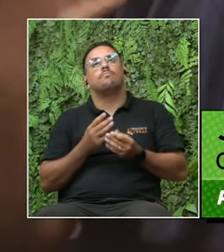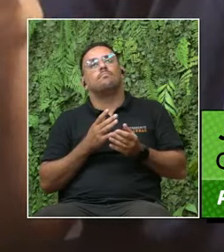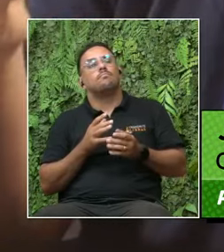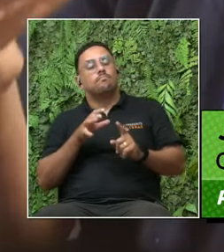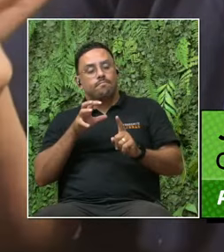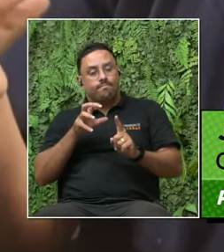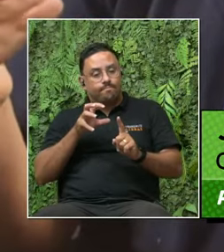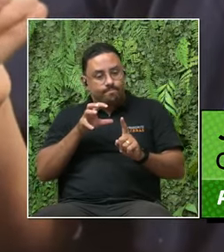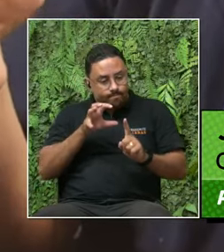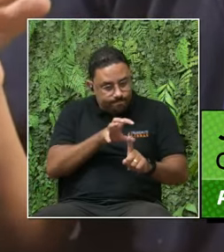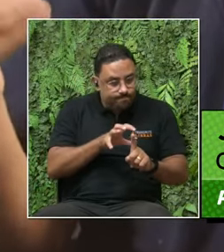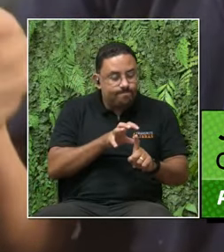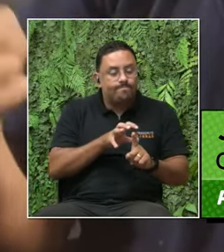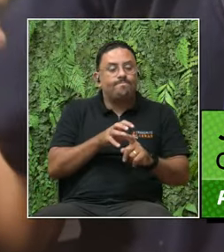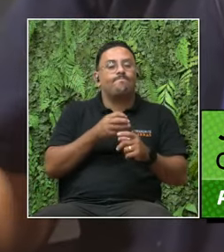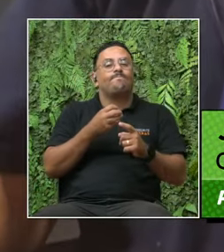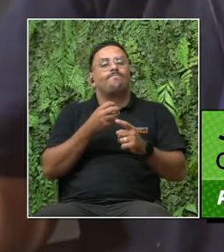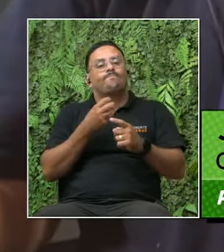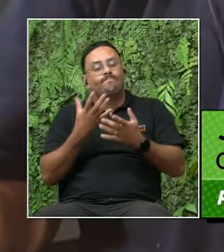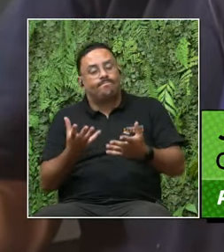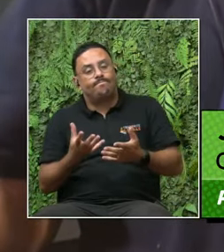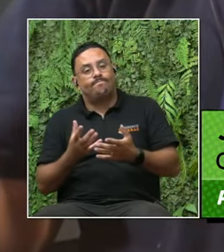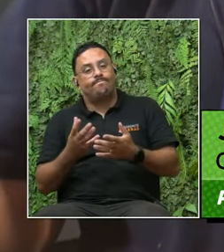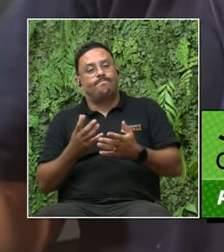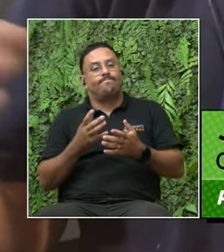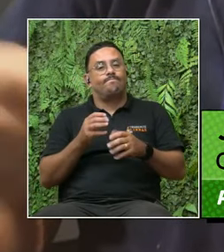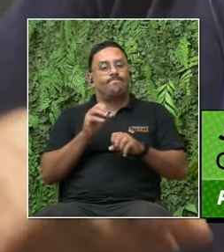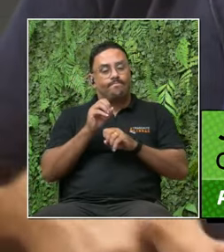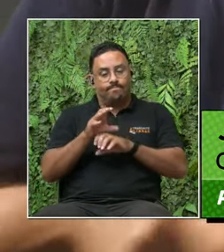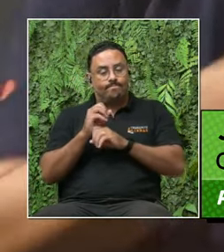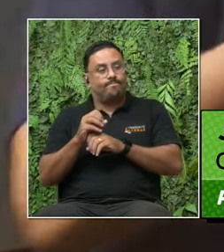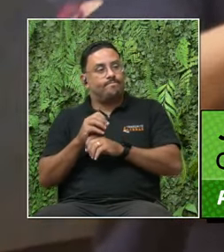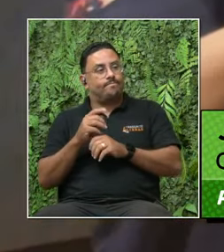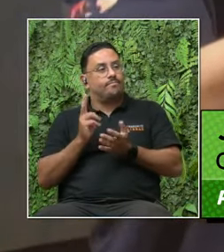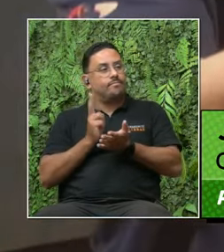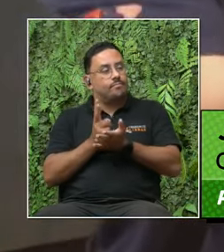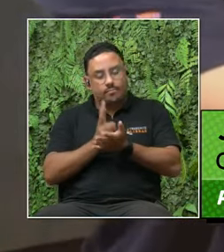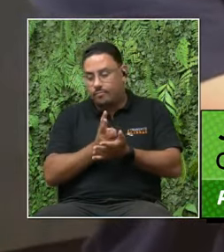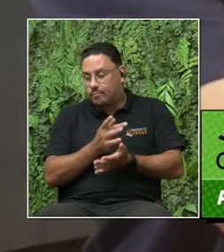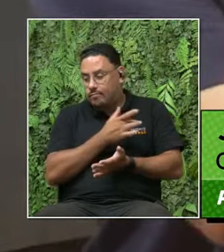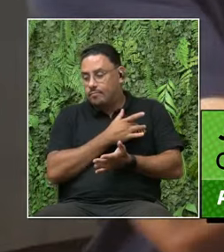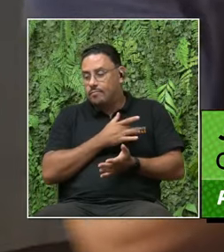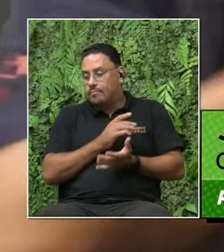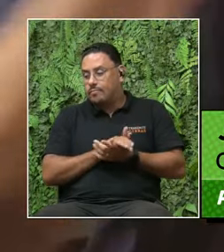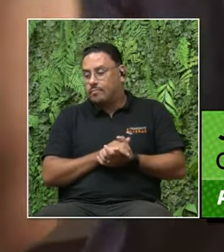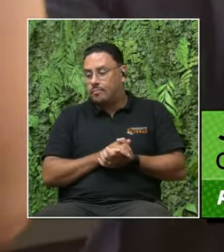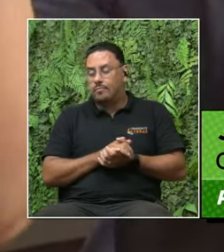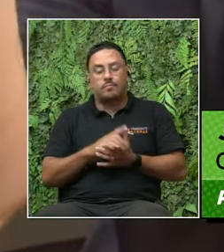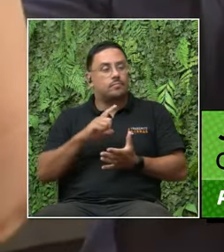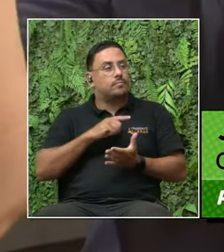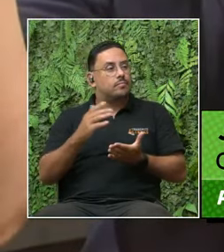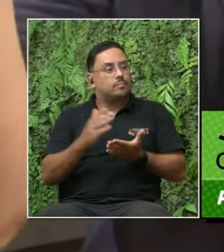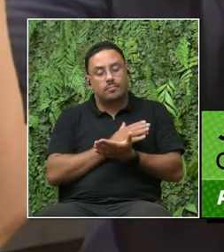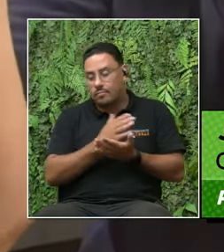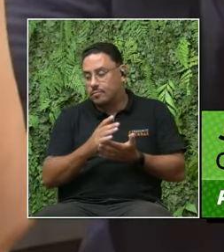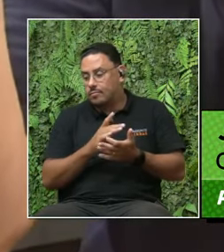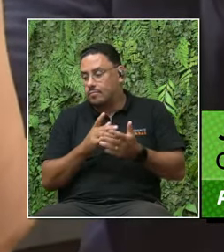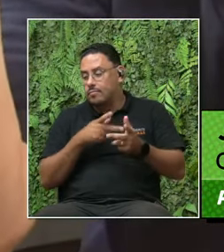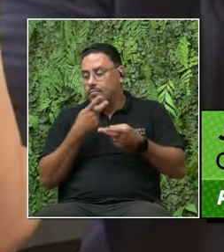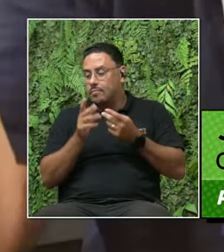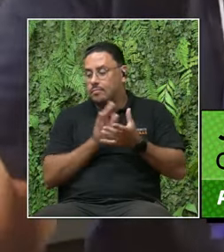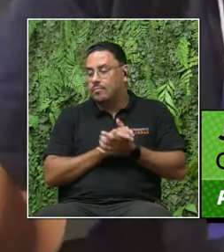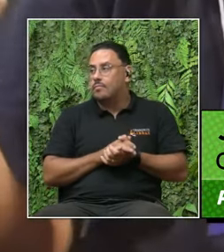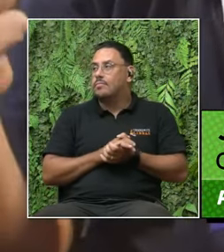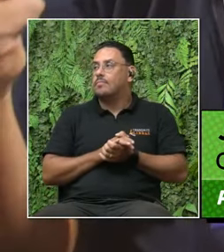impacta na questão do larcamon permanecer ou não no Cruzeiro você acha não não não porque tem gente falando isso lá lá lá